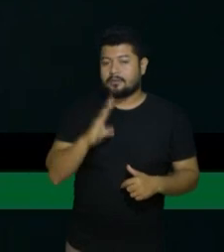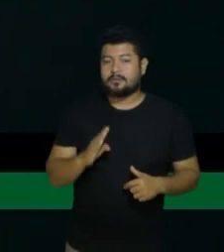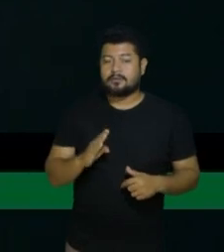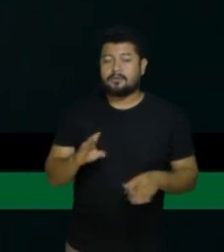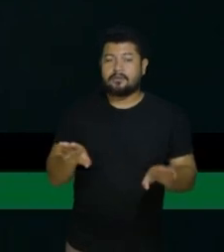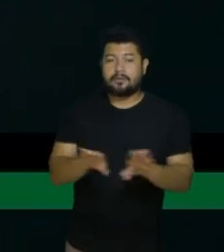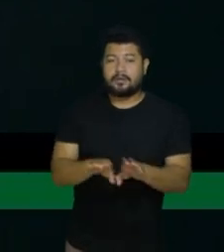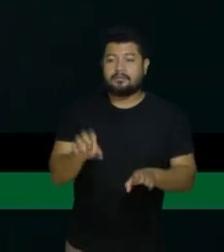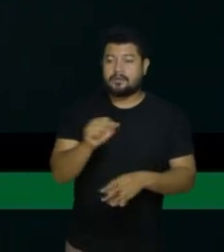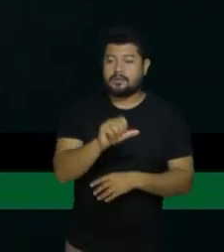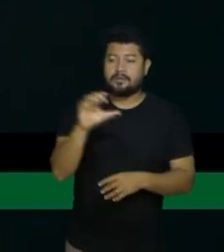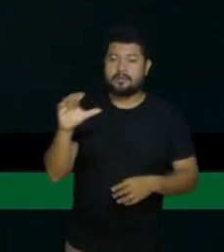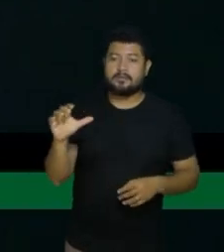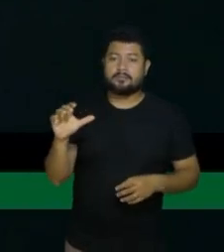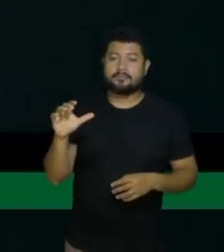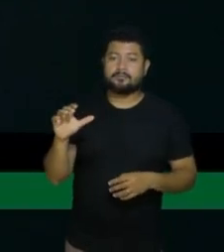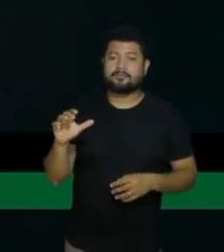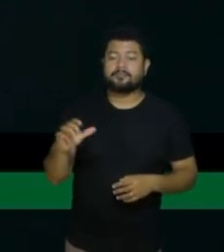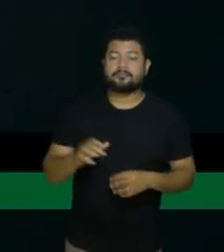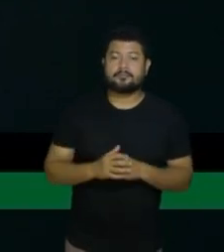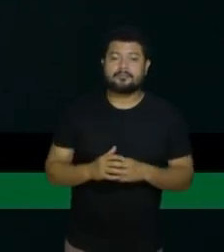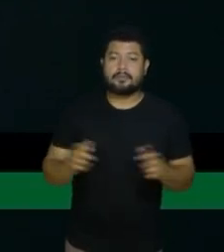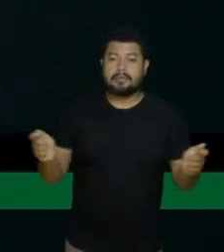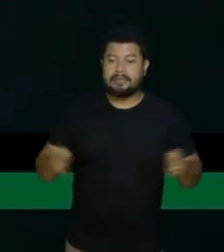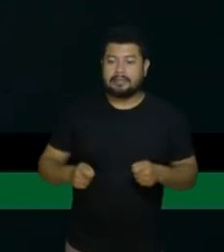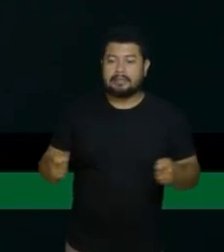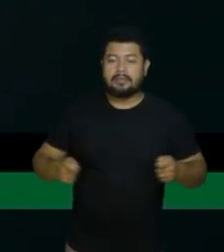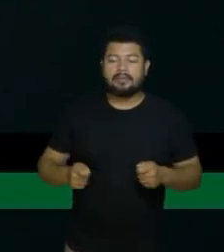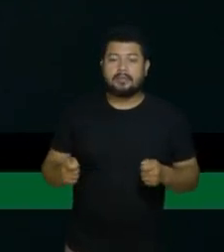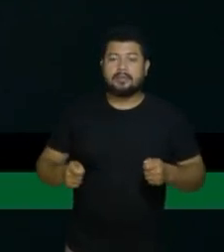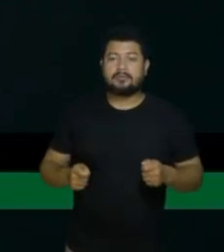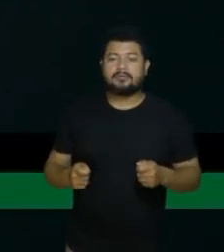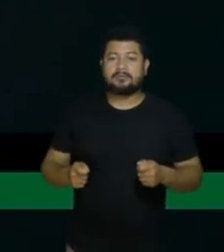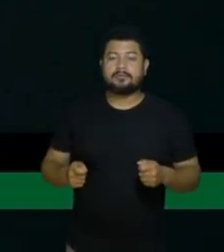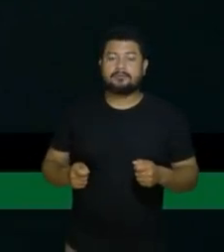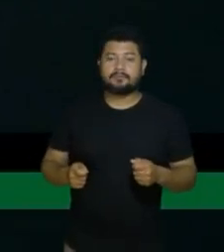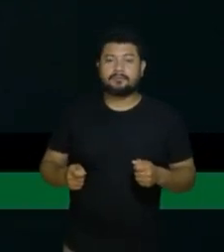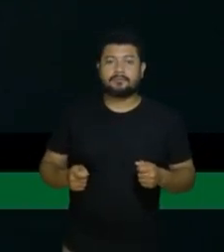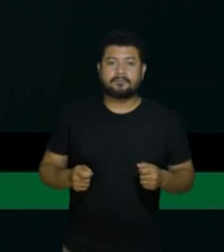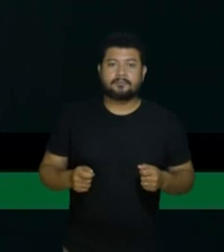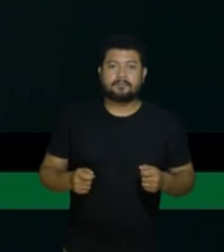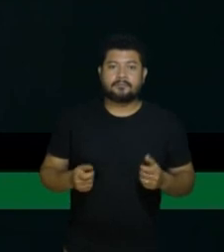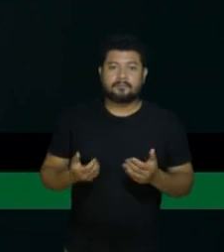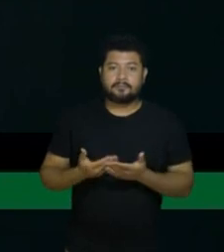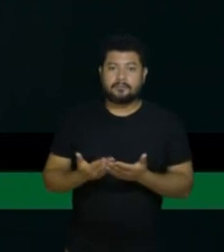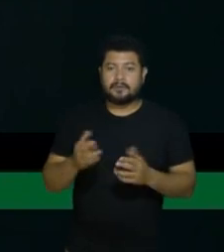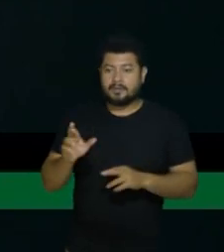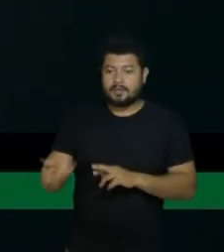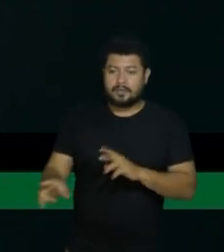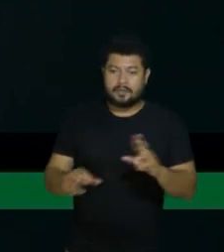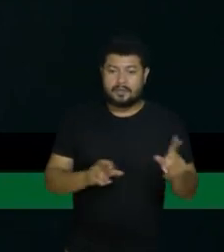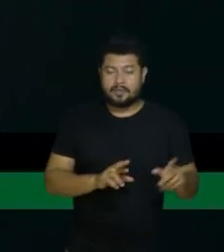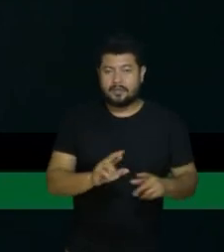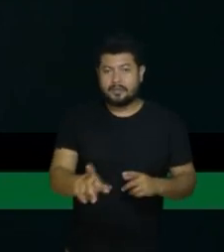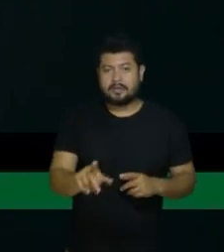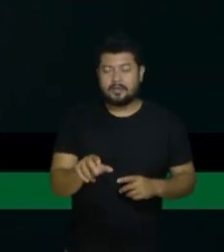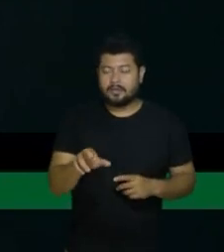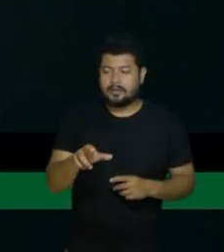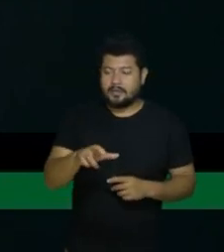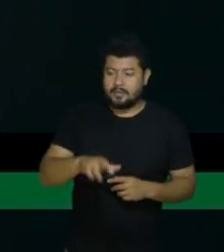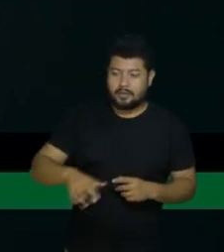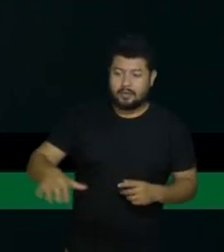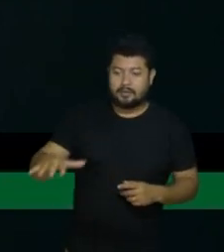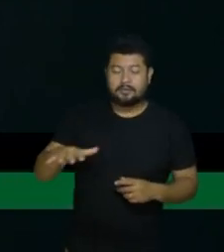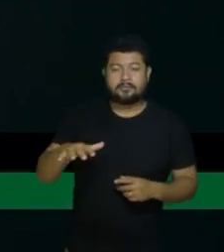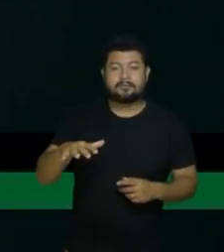Santa Catarina que poderia aqui trazer presente das diferentes regiões do nosso